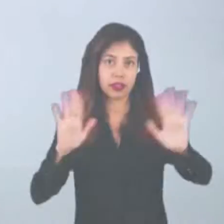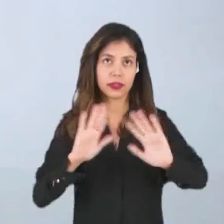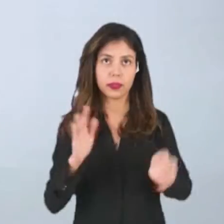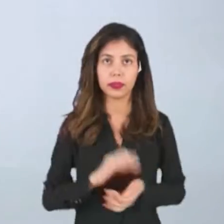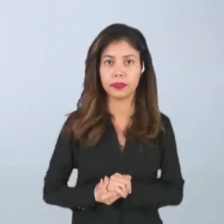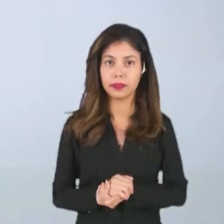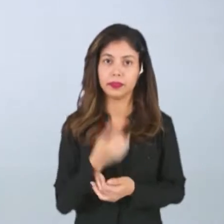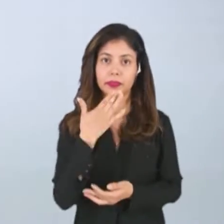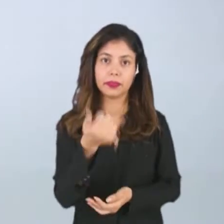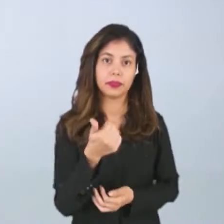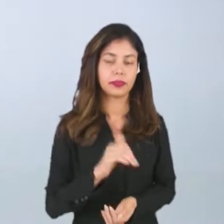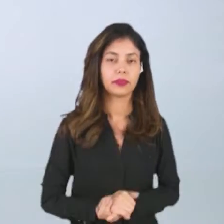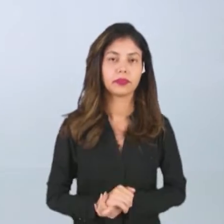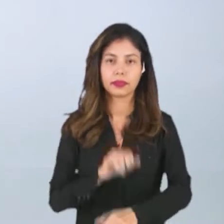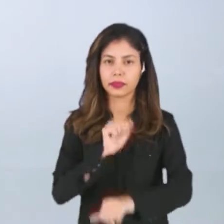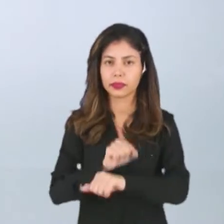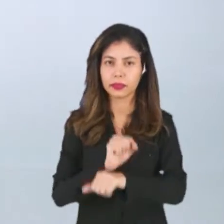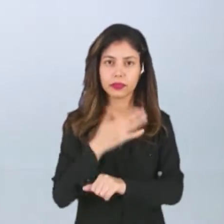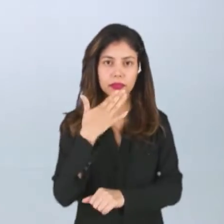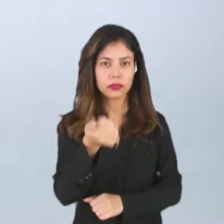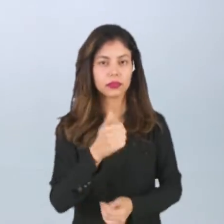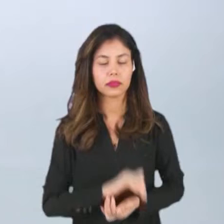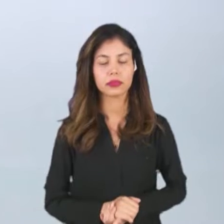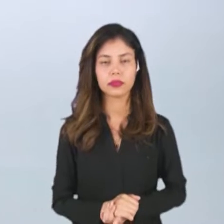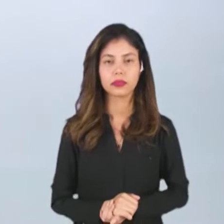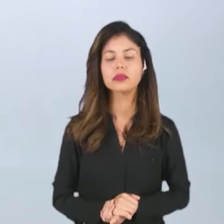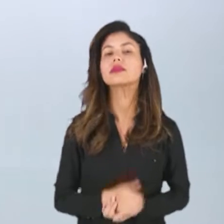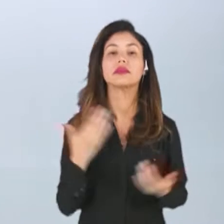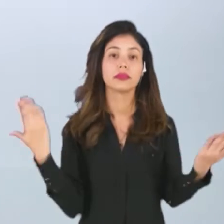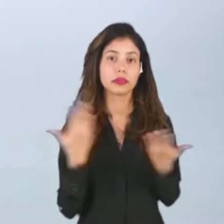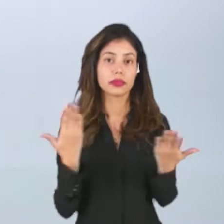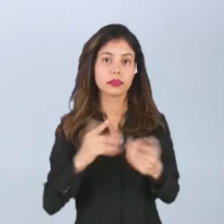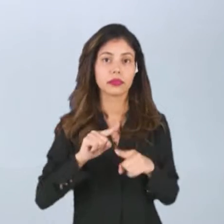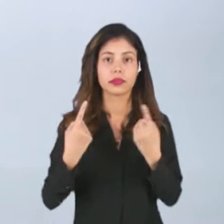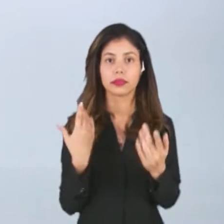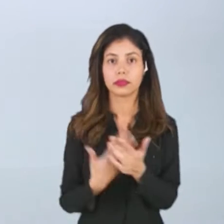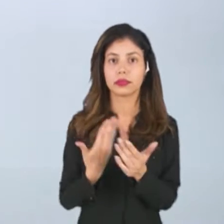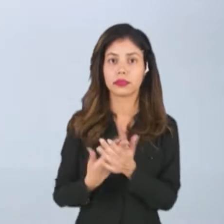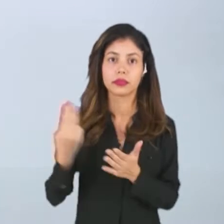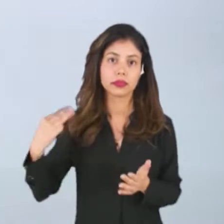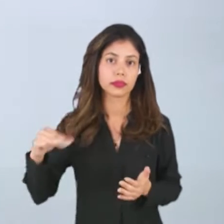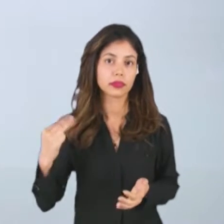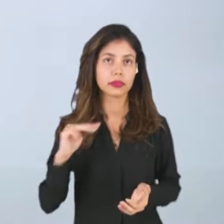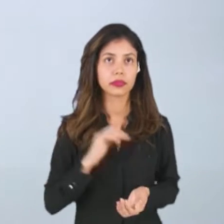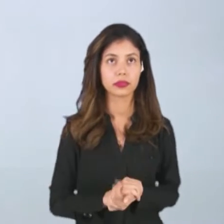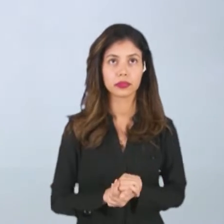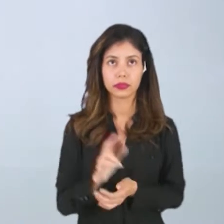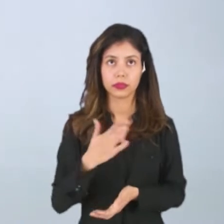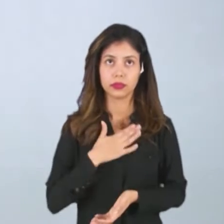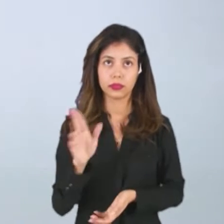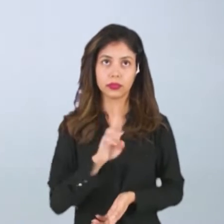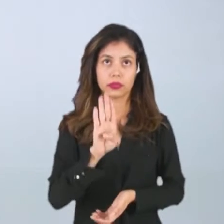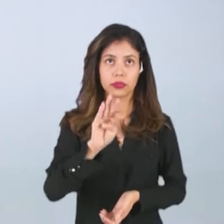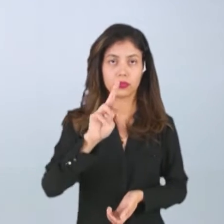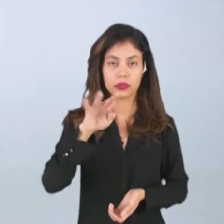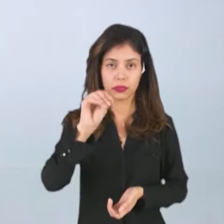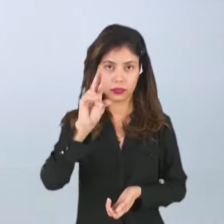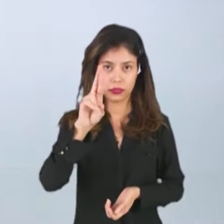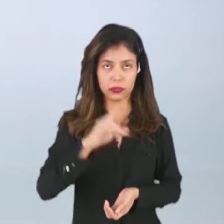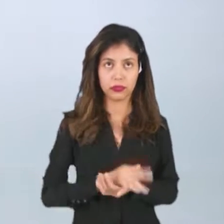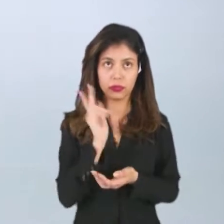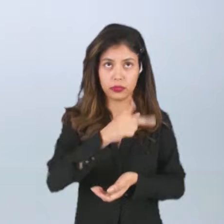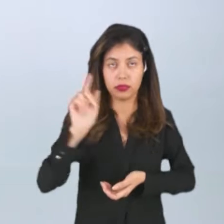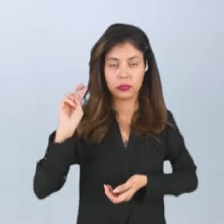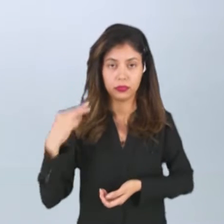Olá pessoal, tudo bem? Eu espero que esteja tudo bem com vocês. Hoje nós vamos a mais uma aula de matemática. Meu nome é Bartô, professor